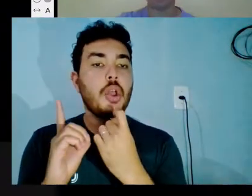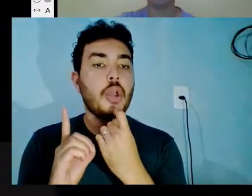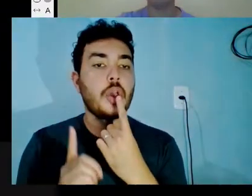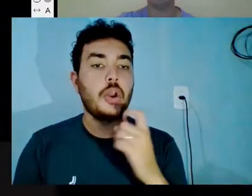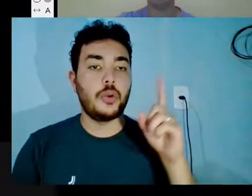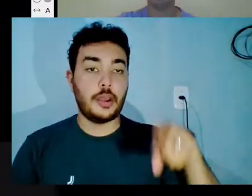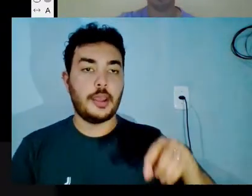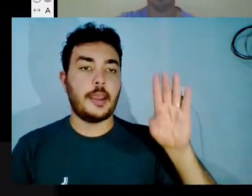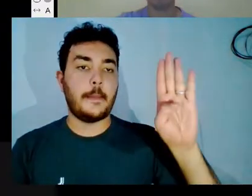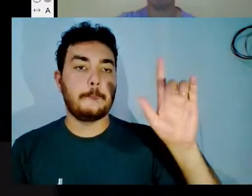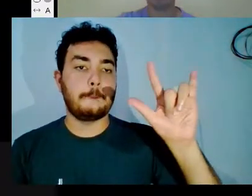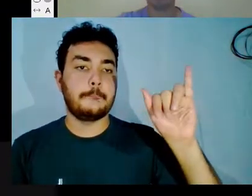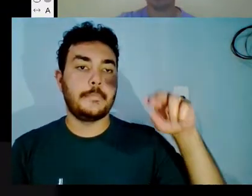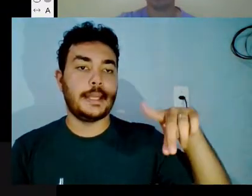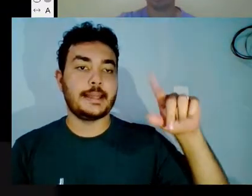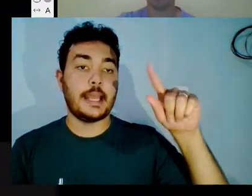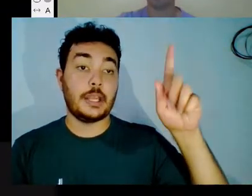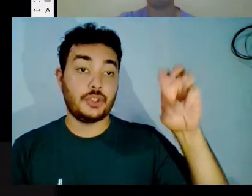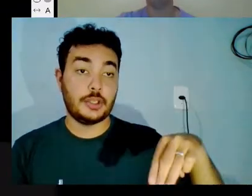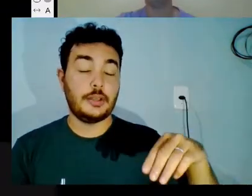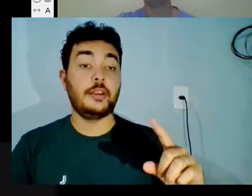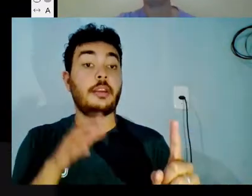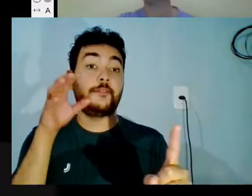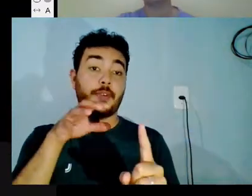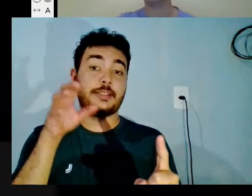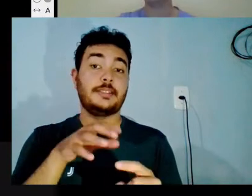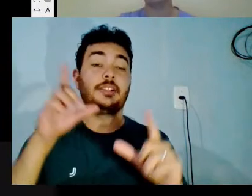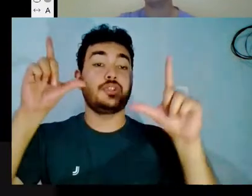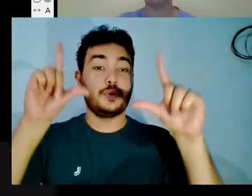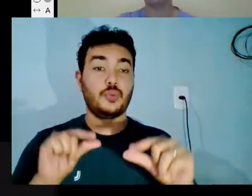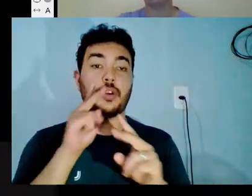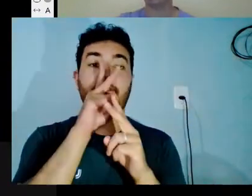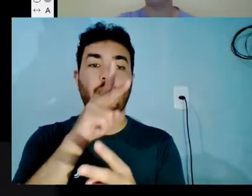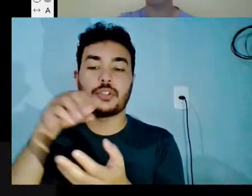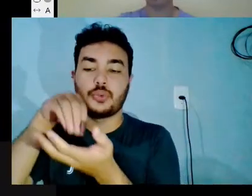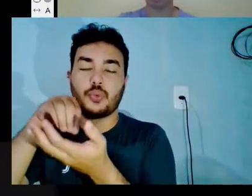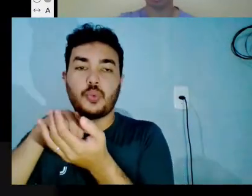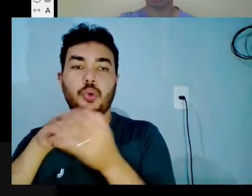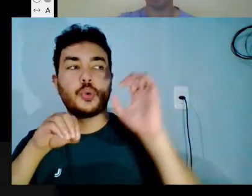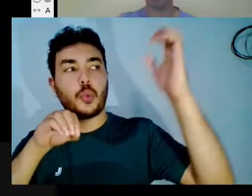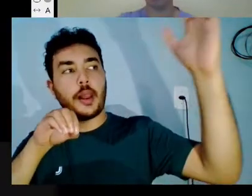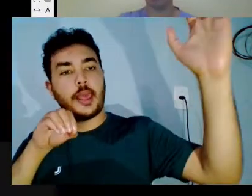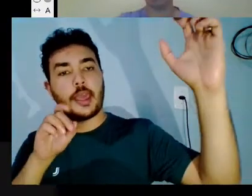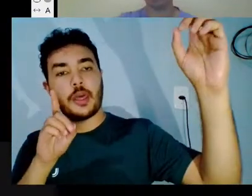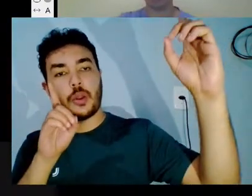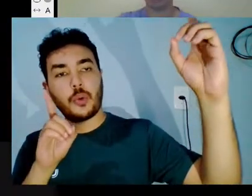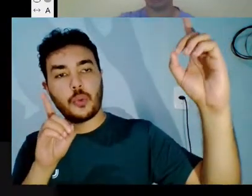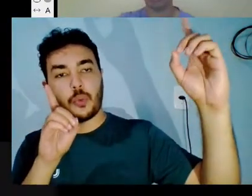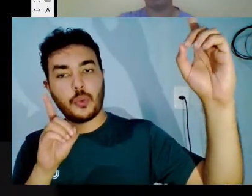aqui, ela diminui a força, tá? Com que o núcleo atraia o elétron mais externo, que é o que a gente chama de